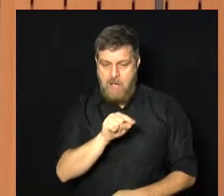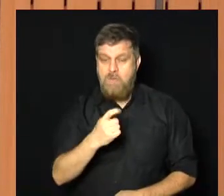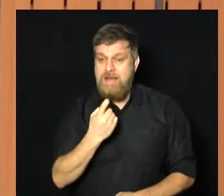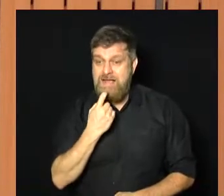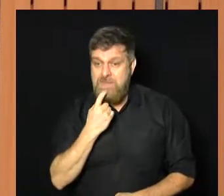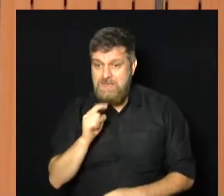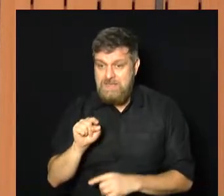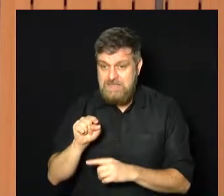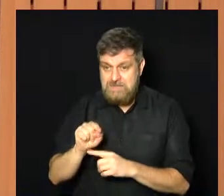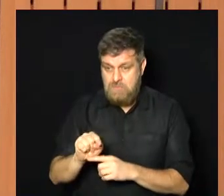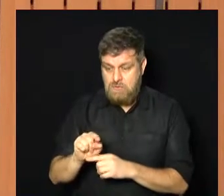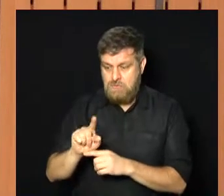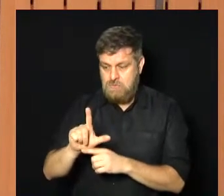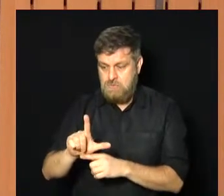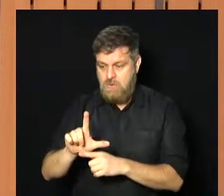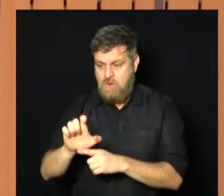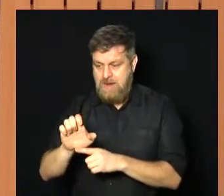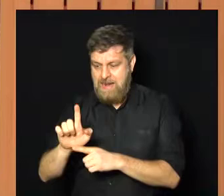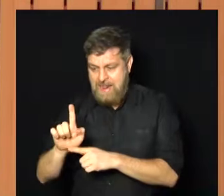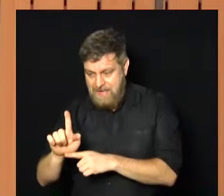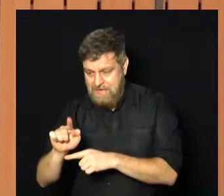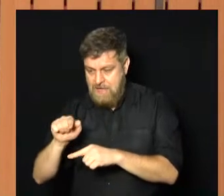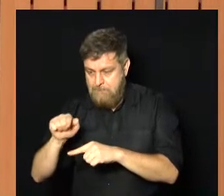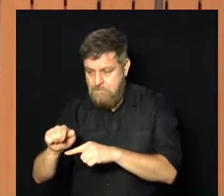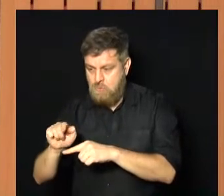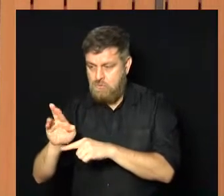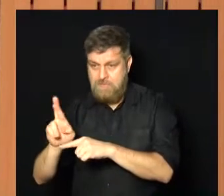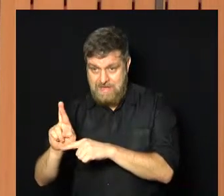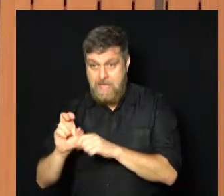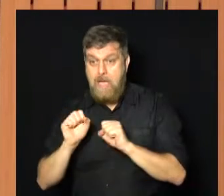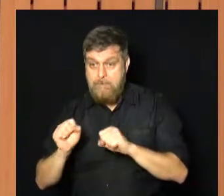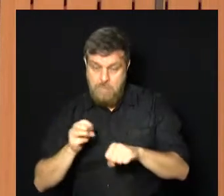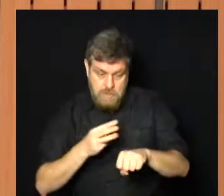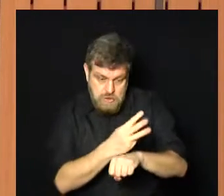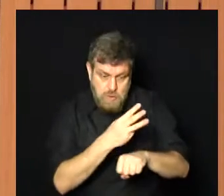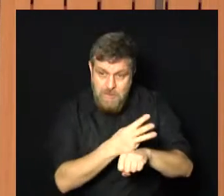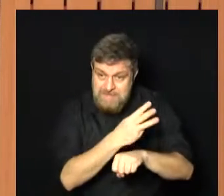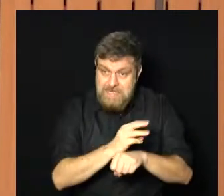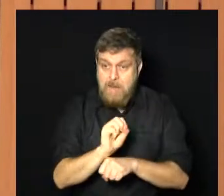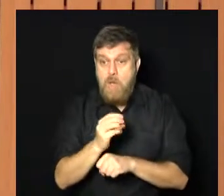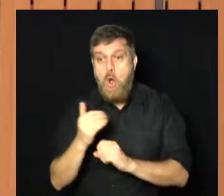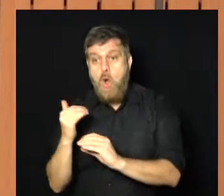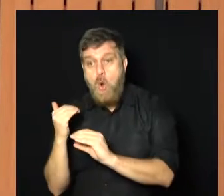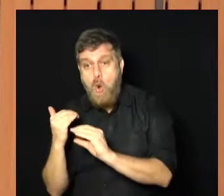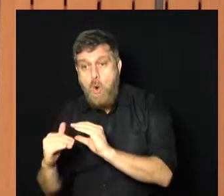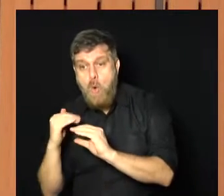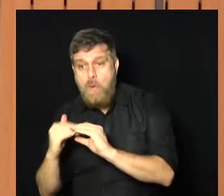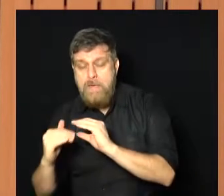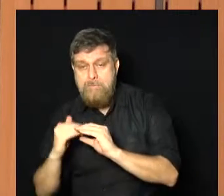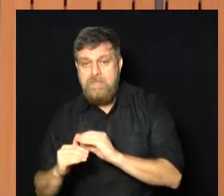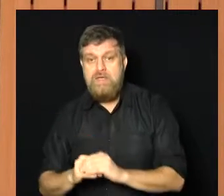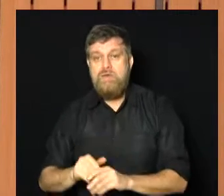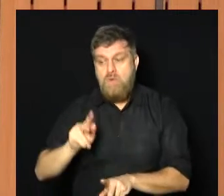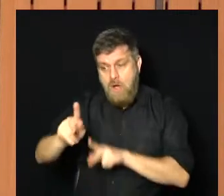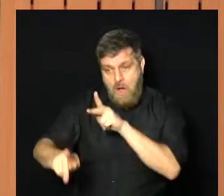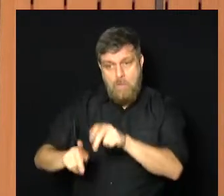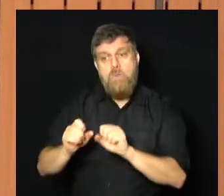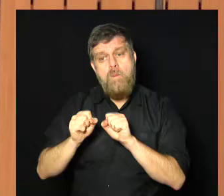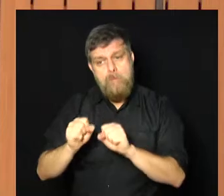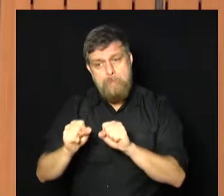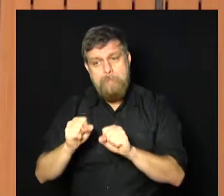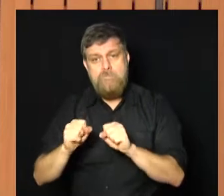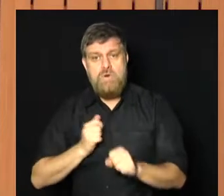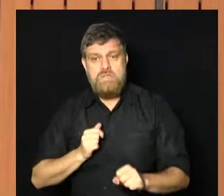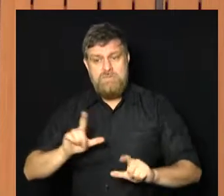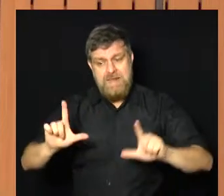comunicacal@campinas.sp.leg.br. Então pode ser tanto pelo WhatsApp como pelo e-mail a participação aí do público que nos assiste tanto pela